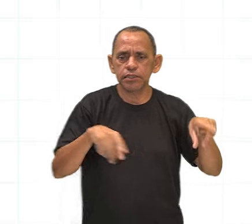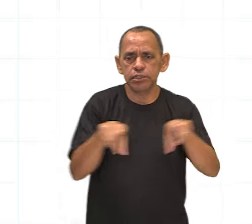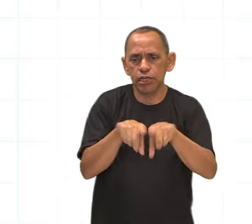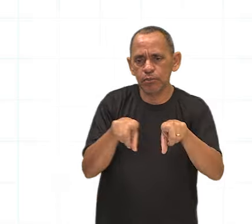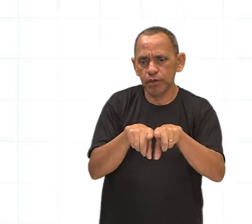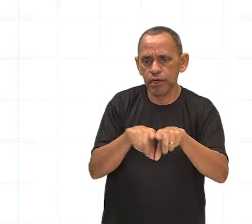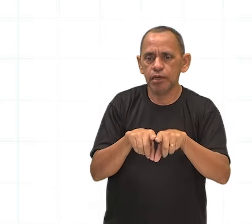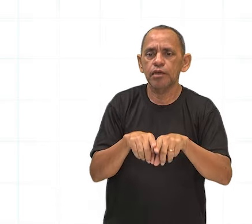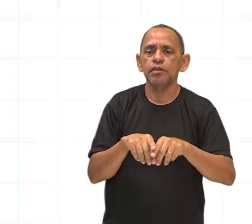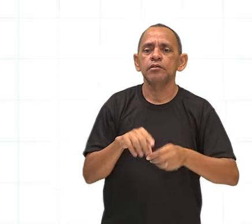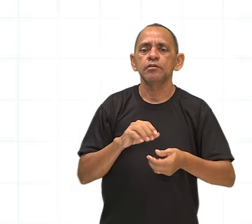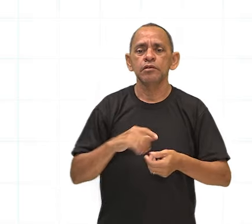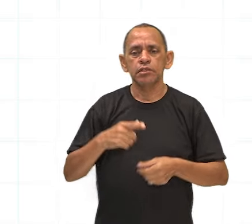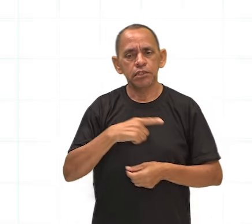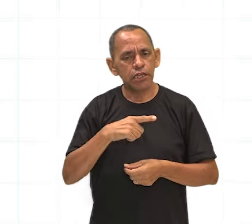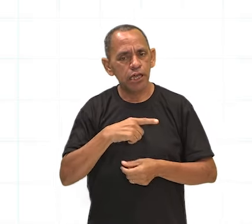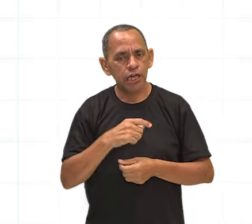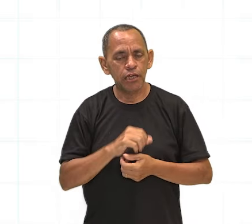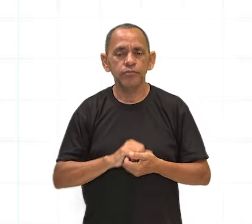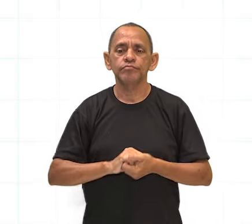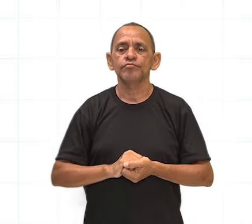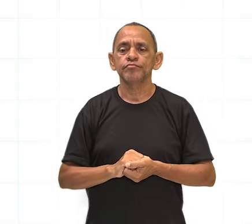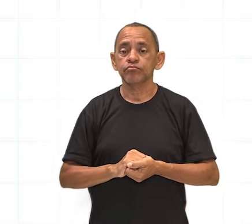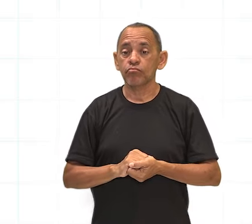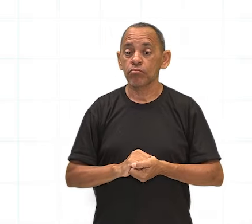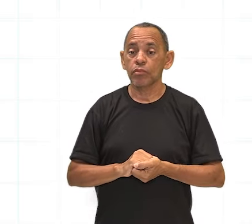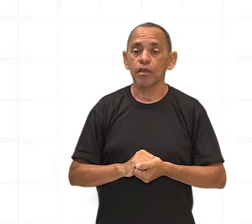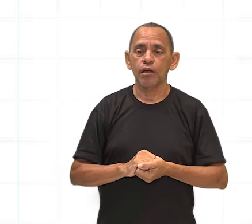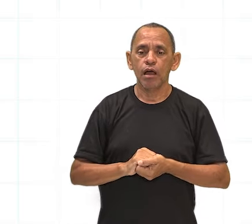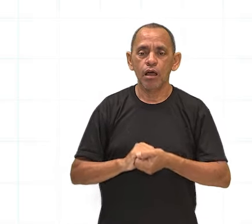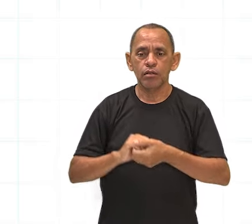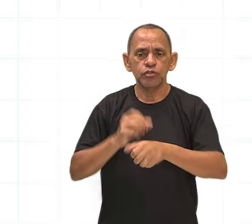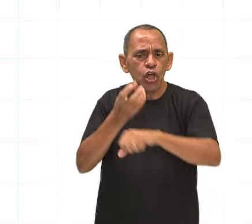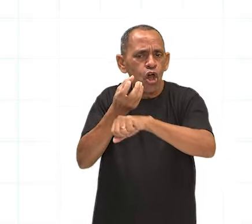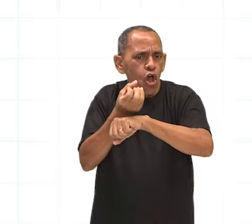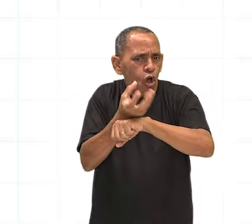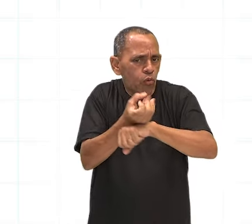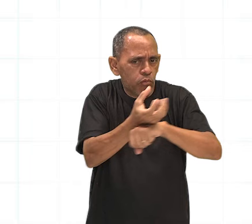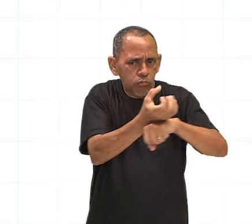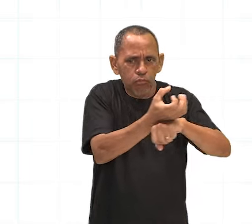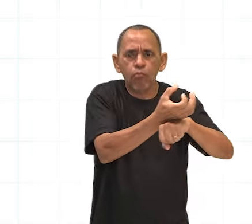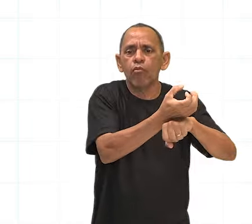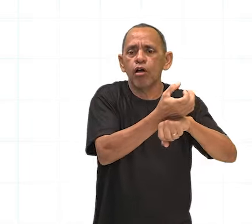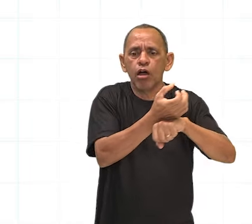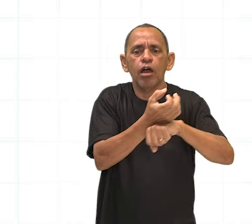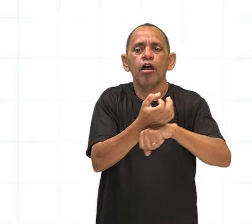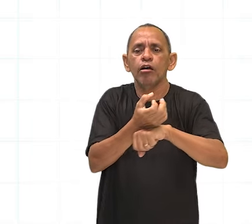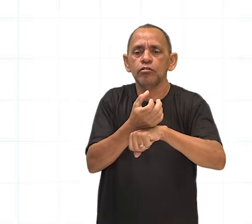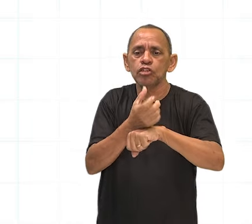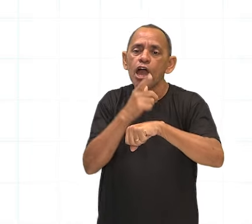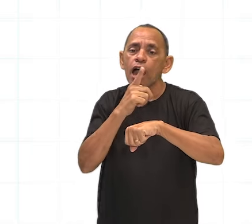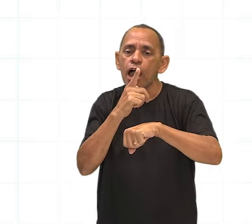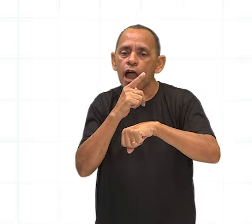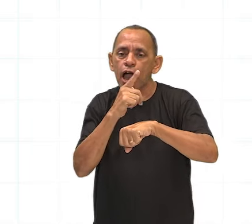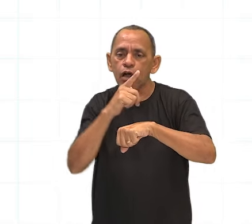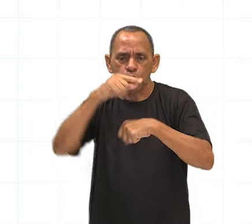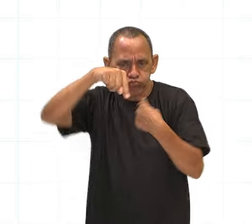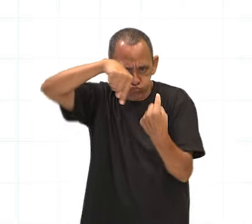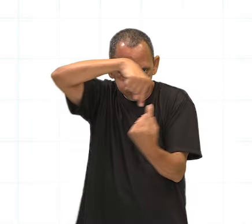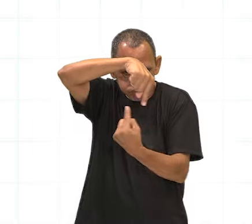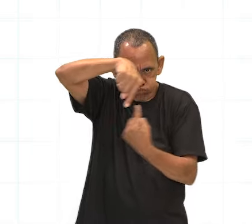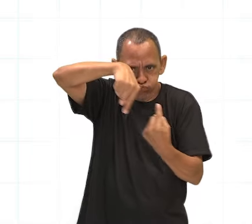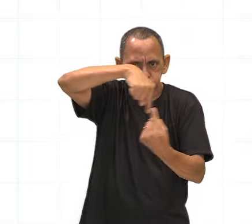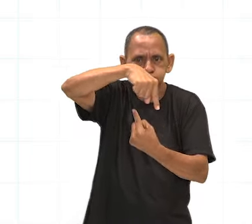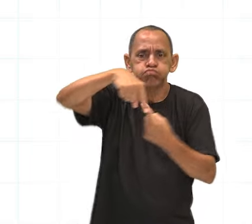vai servir também para a geração de energia elétrica, né, nas usinas hidrelétricas. Nós sabemos que o nosso país ele